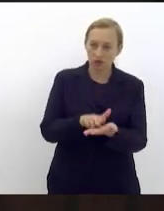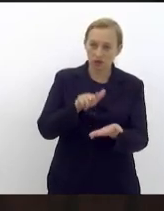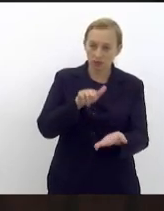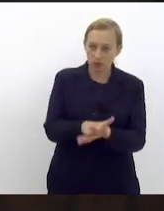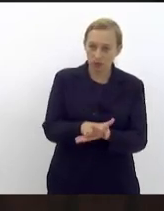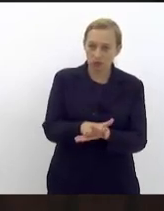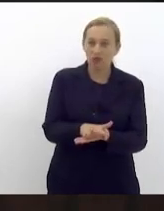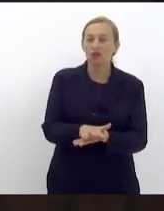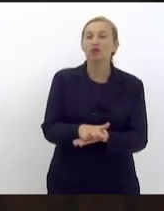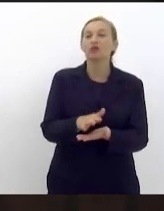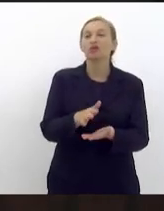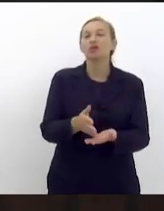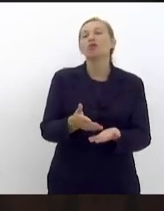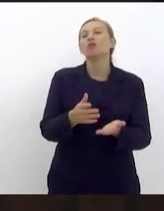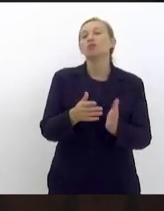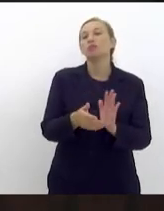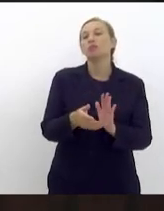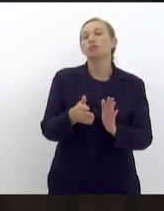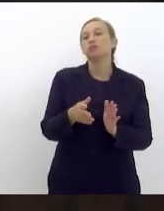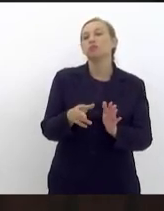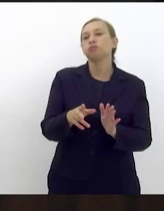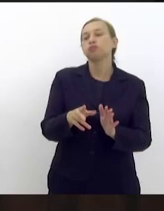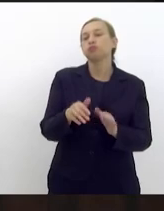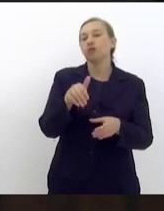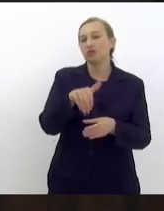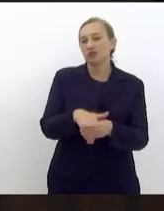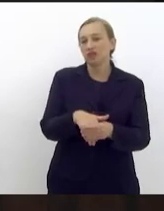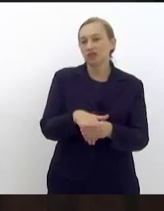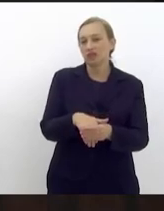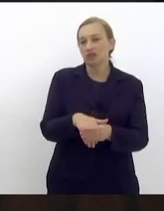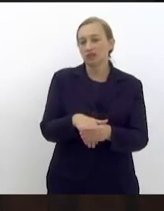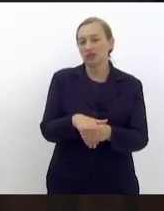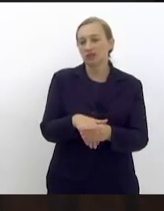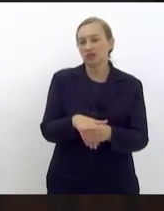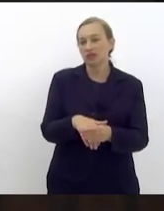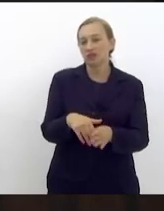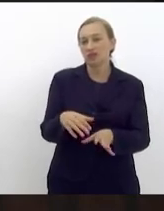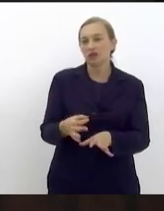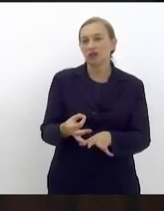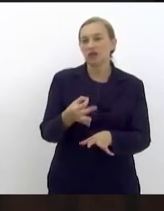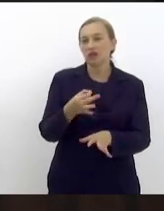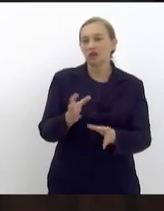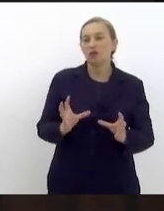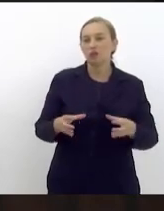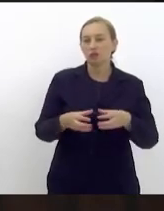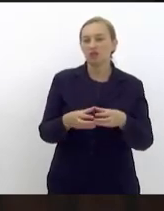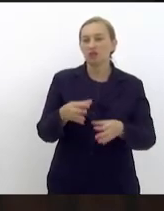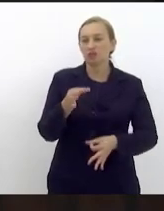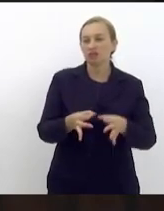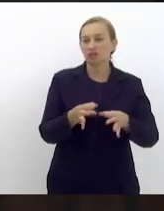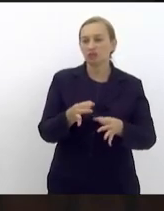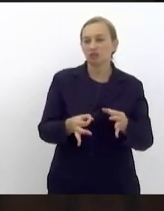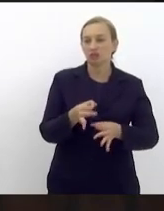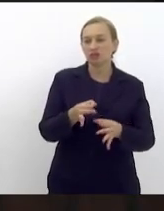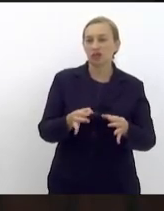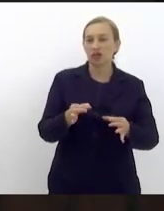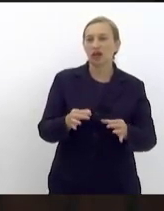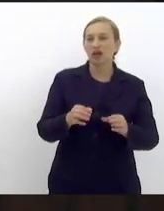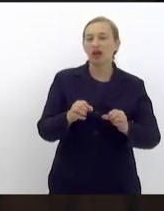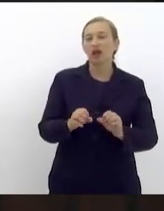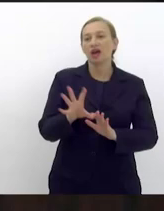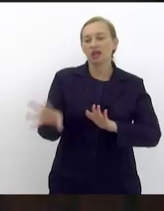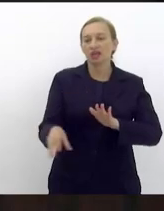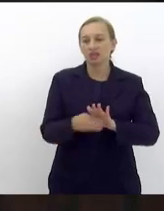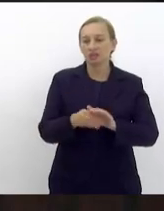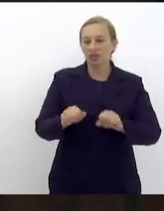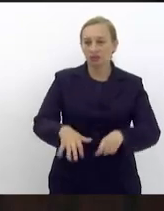votação, o projeto assim. O parecer da Comissão de Constituição e Justiça, as emendas de plenário. Os senhores que aprovam,